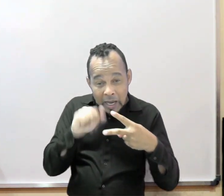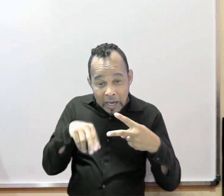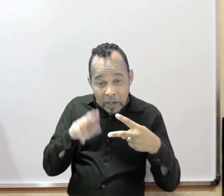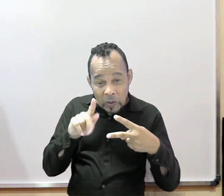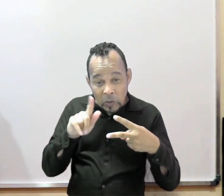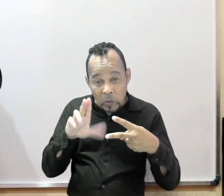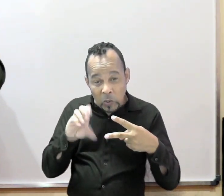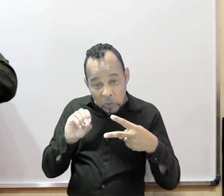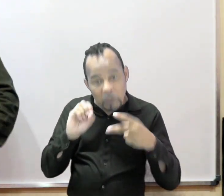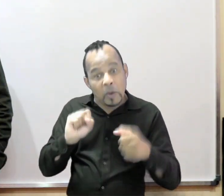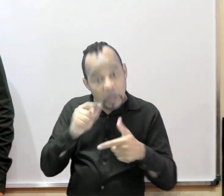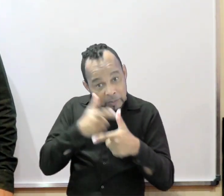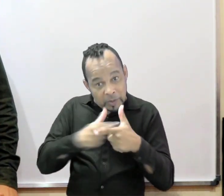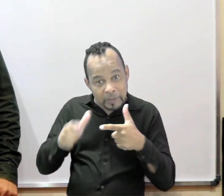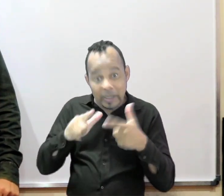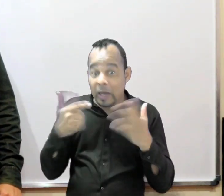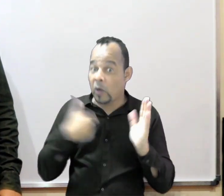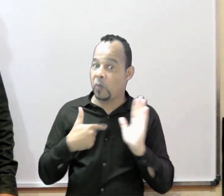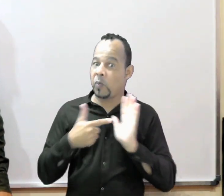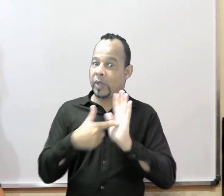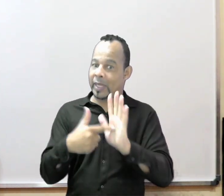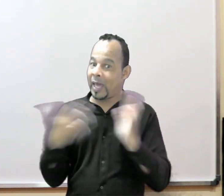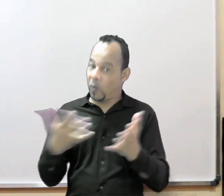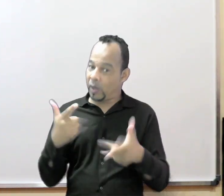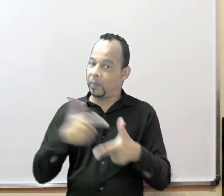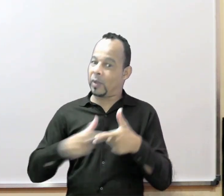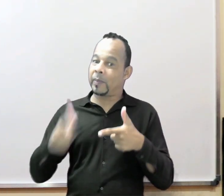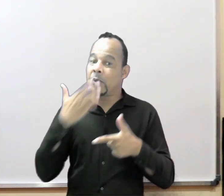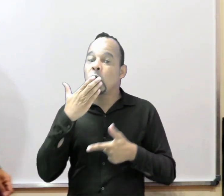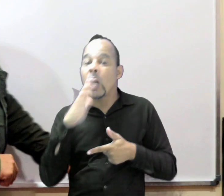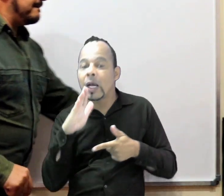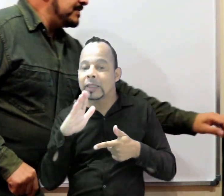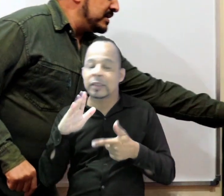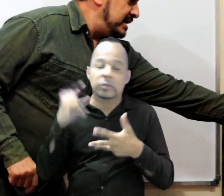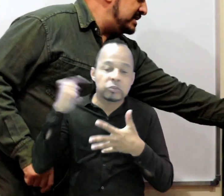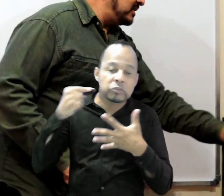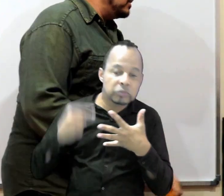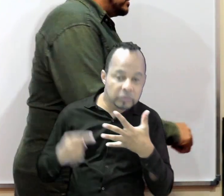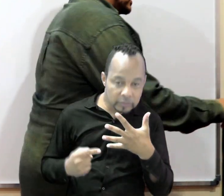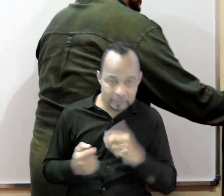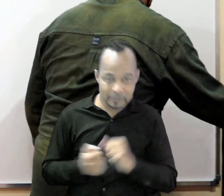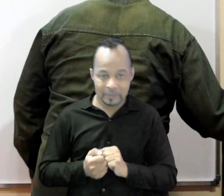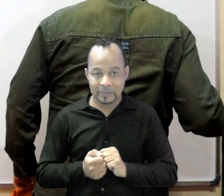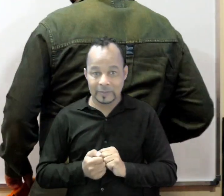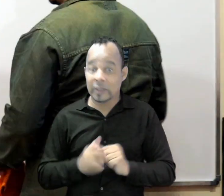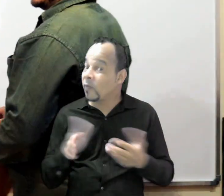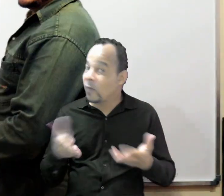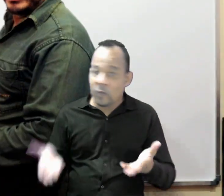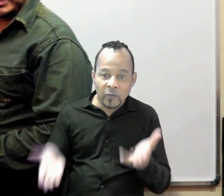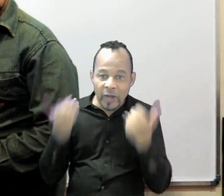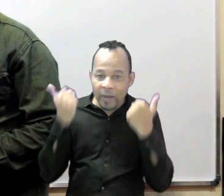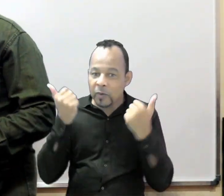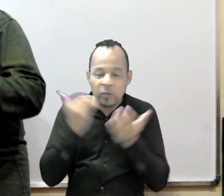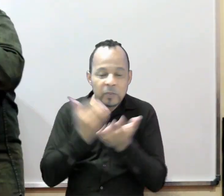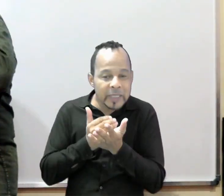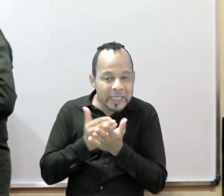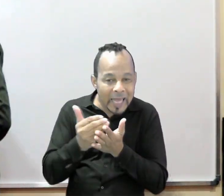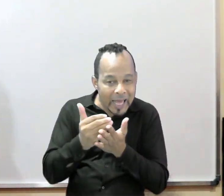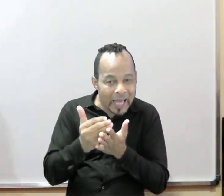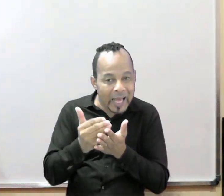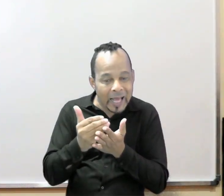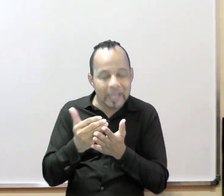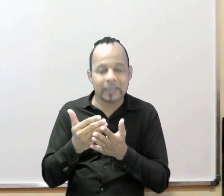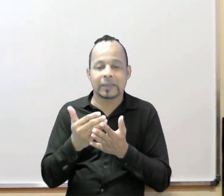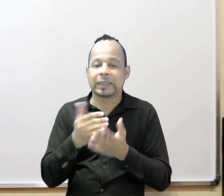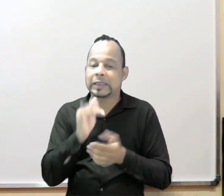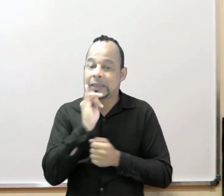poderia ser esse, e eu vou mostrar aqui e agora. Legal? Muito bem. Então, já falei demais, vamos